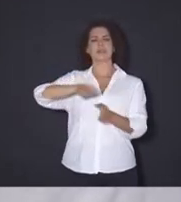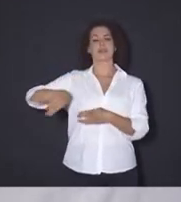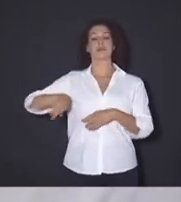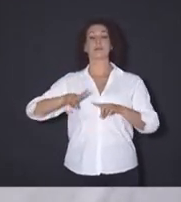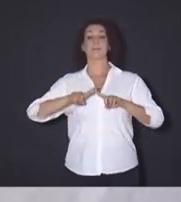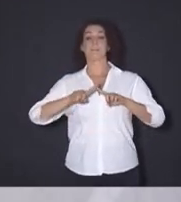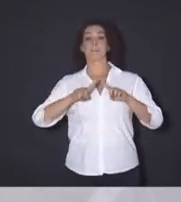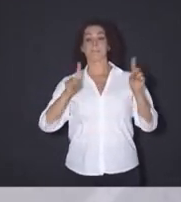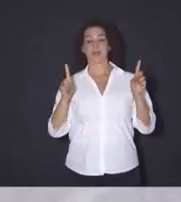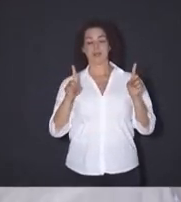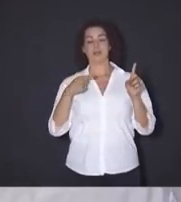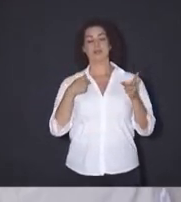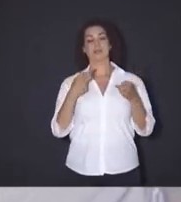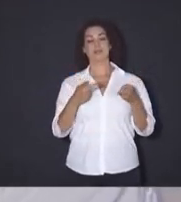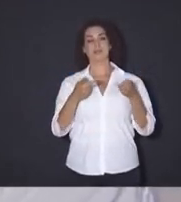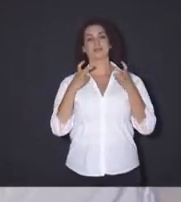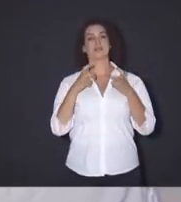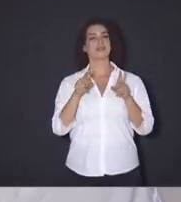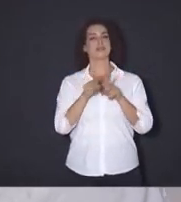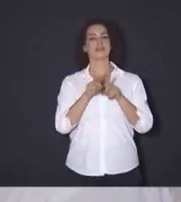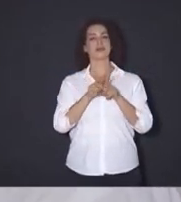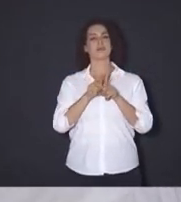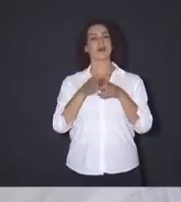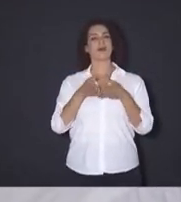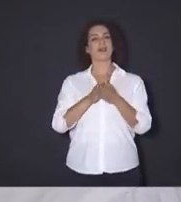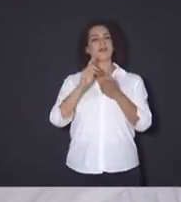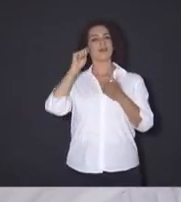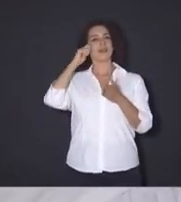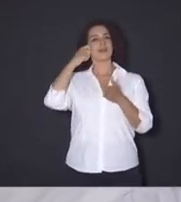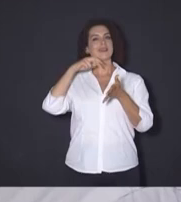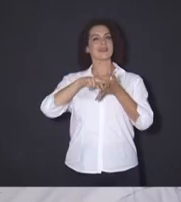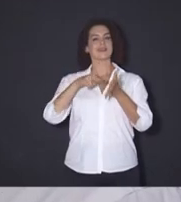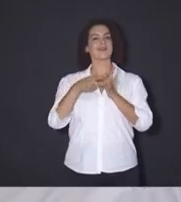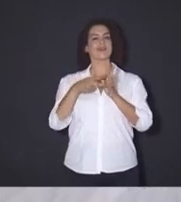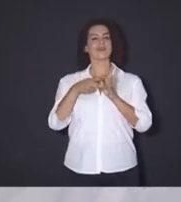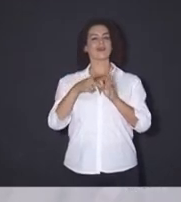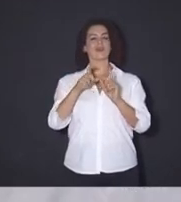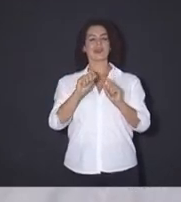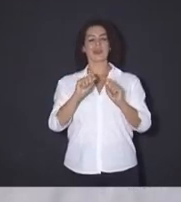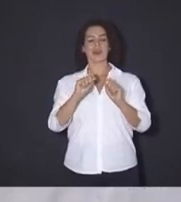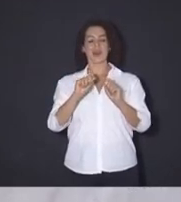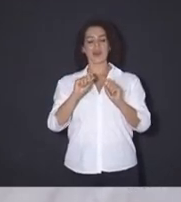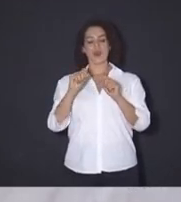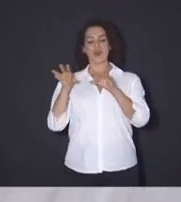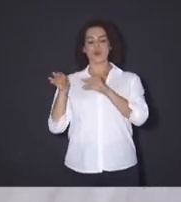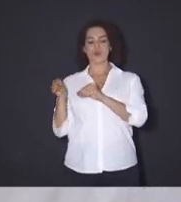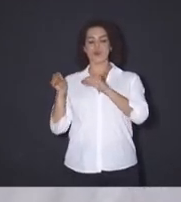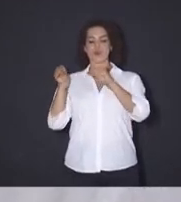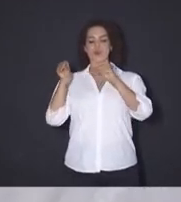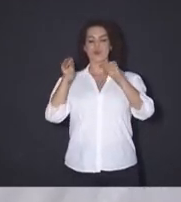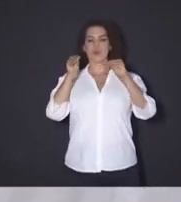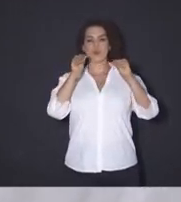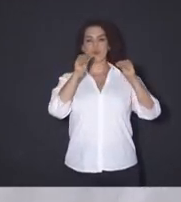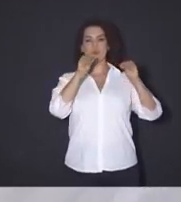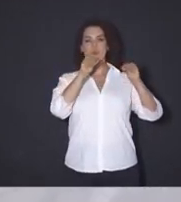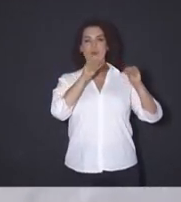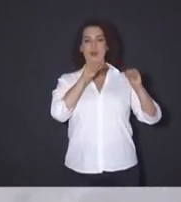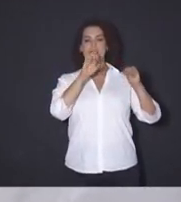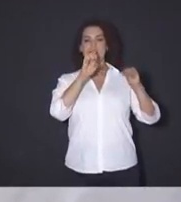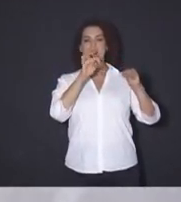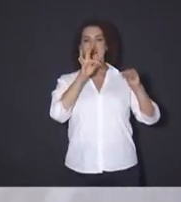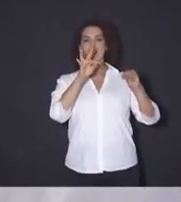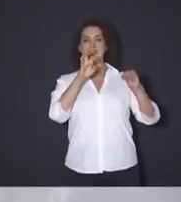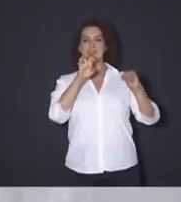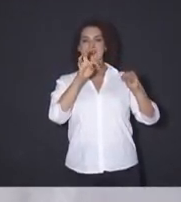vejo também como um símbolo de deslocamento estético porque tudo começa e tudo